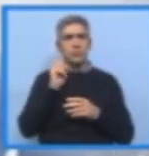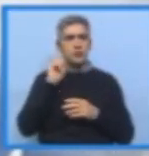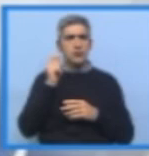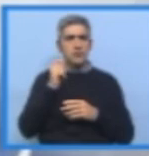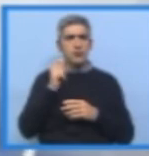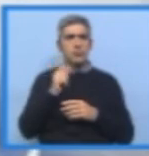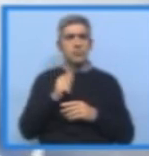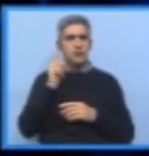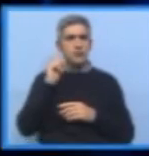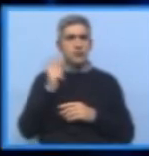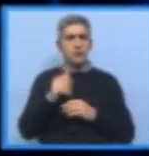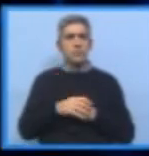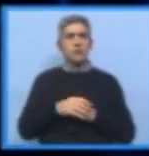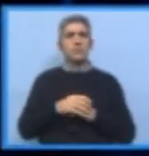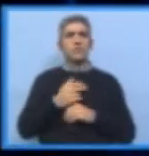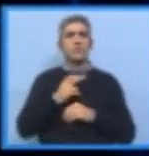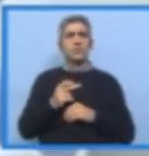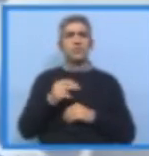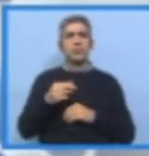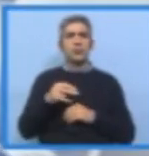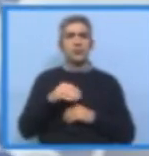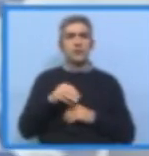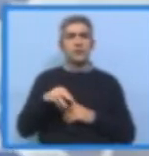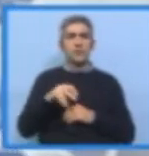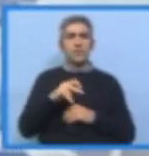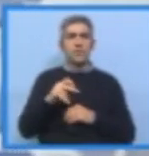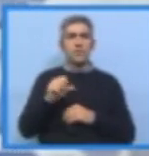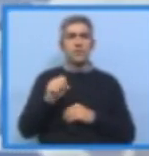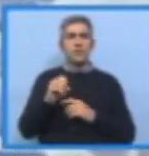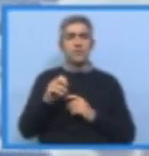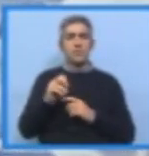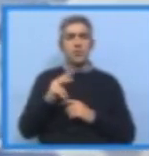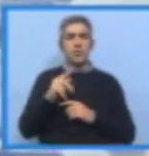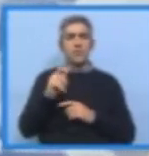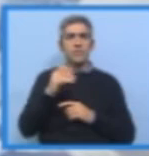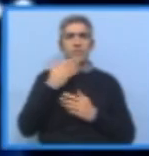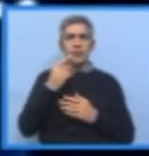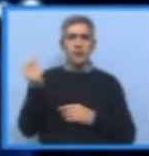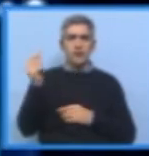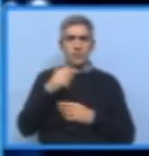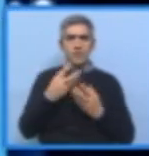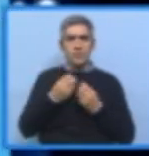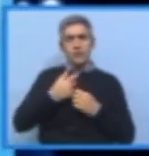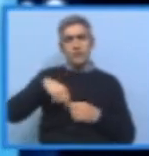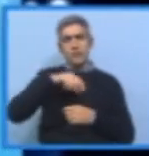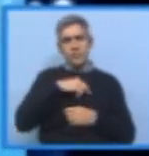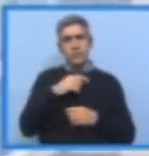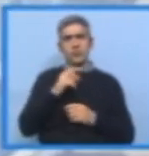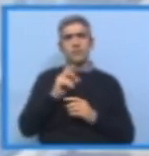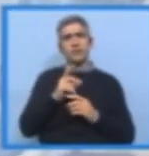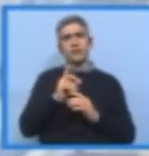essencial. Fundamental, fundamental. Dr. António Maia Gonçalves, muito obrigado por ter estado hoje aqui entre nós. Muito obrigado, e fica